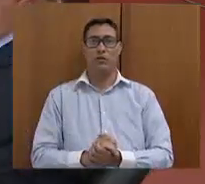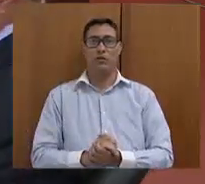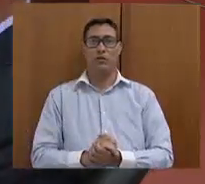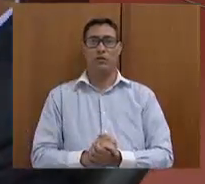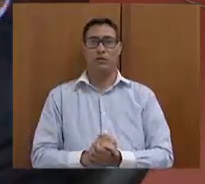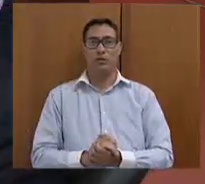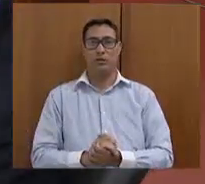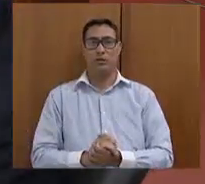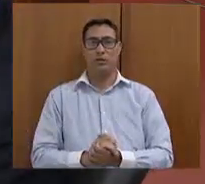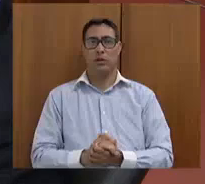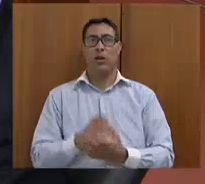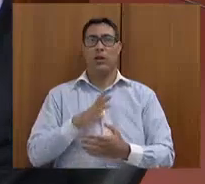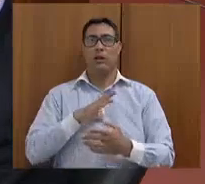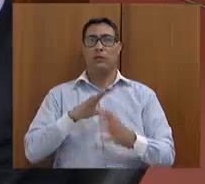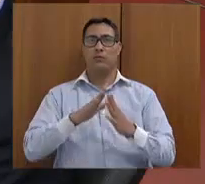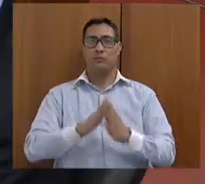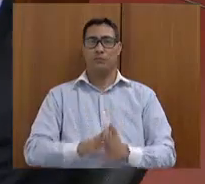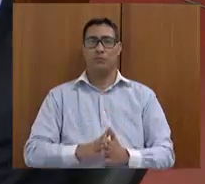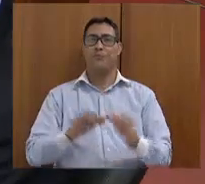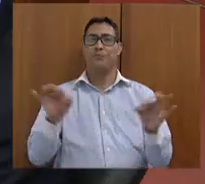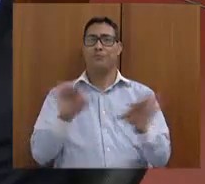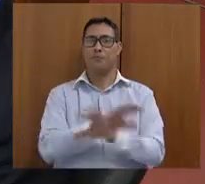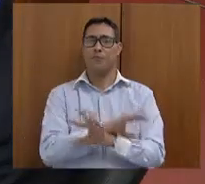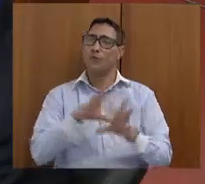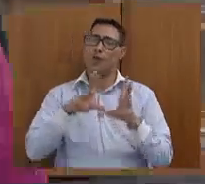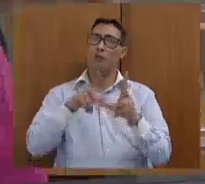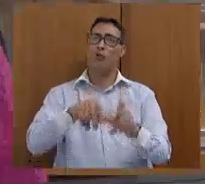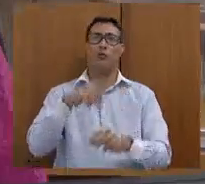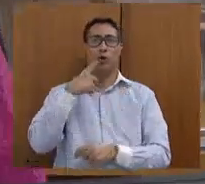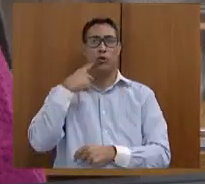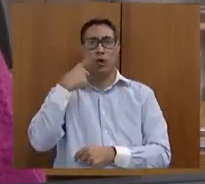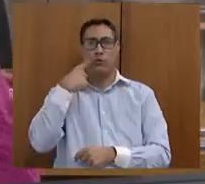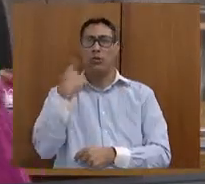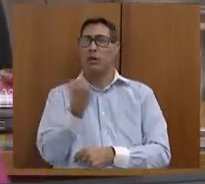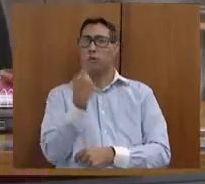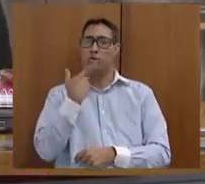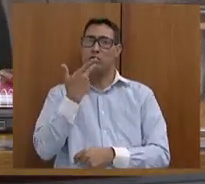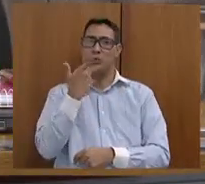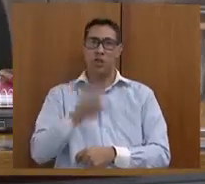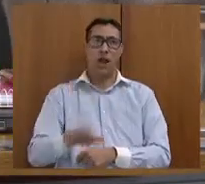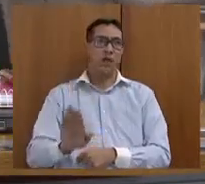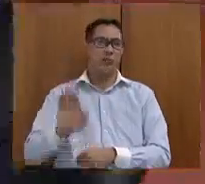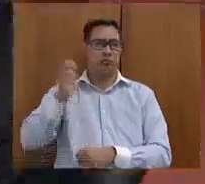nós finalizamos com todos os deputados inscritos eu quero passar